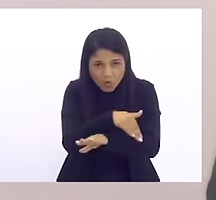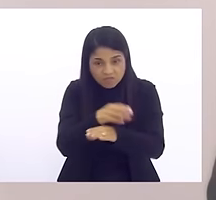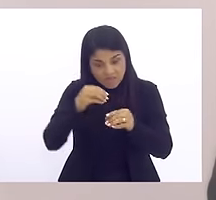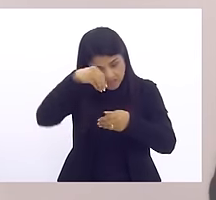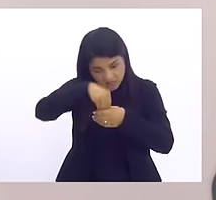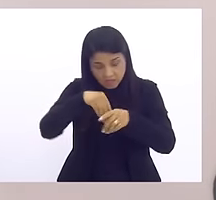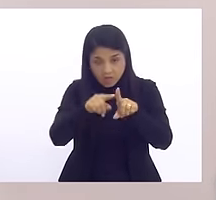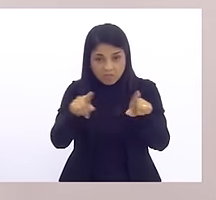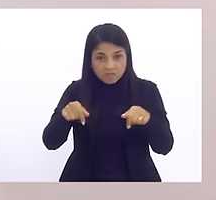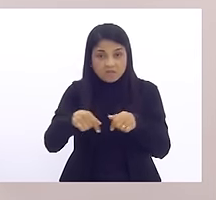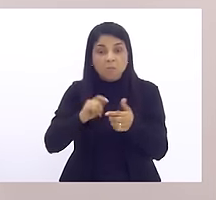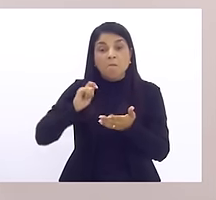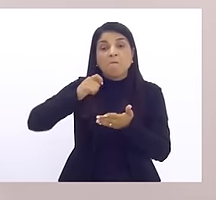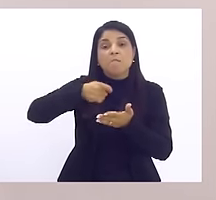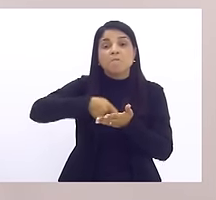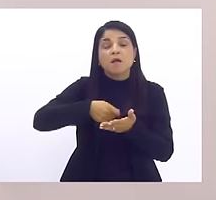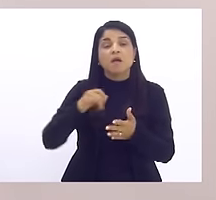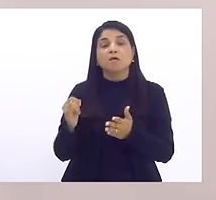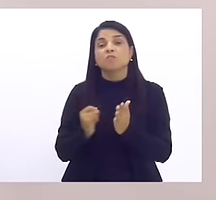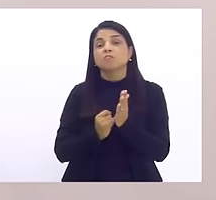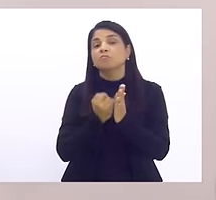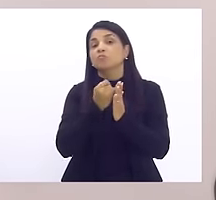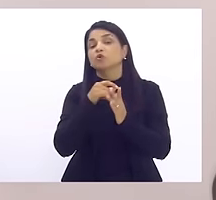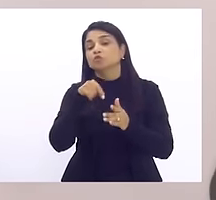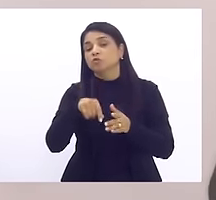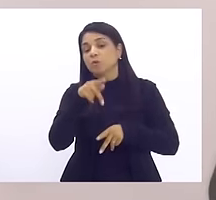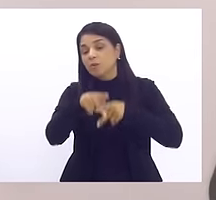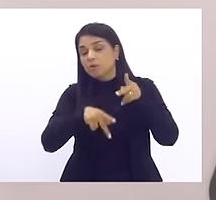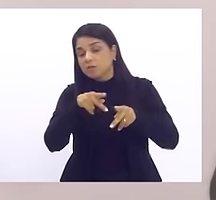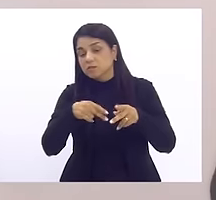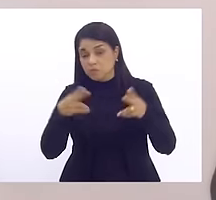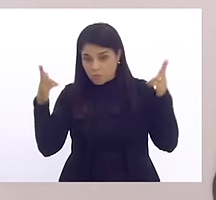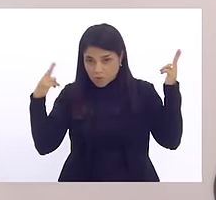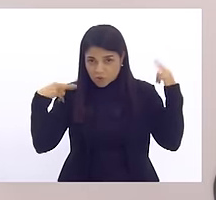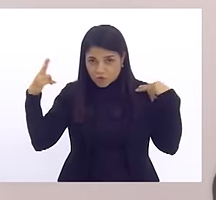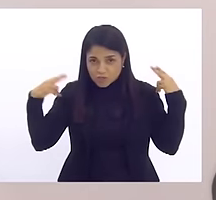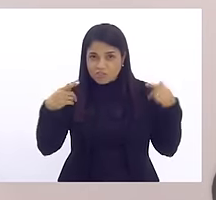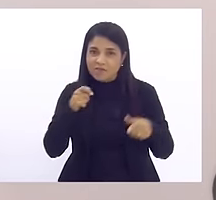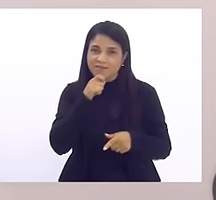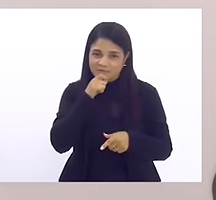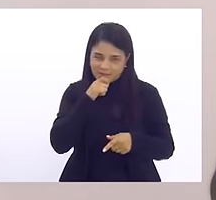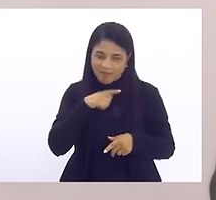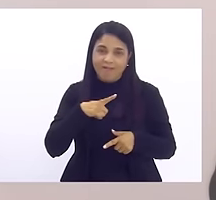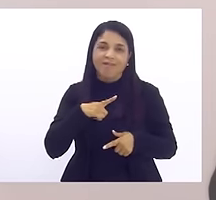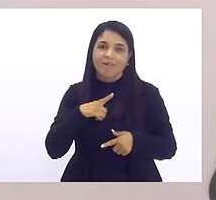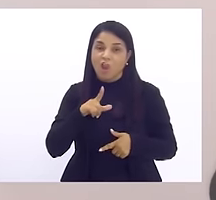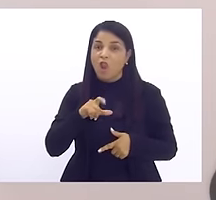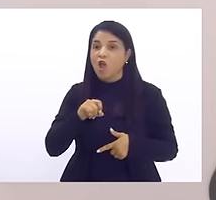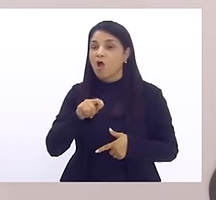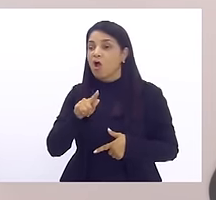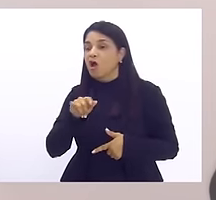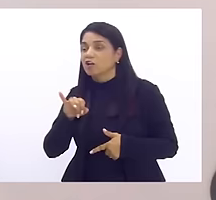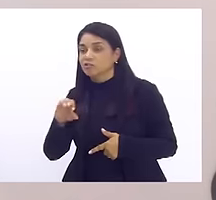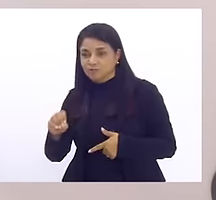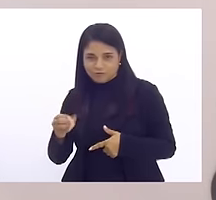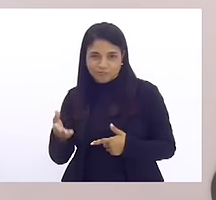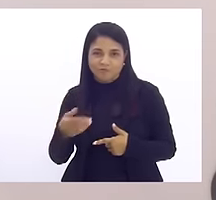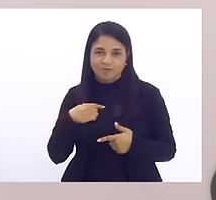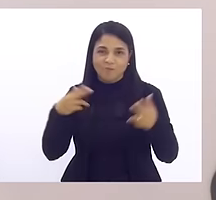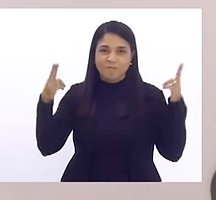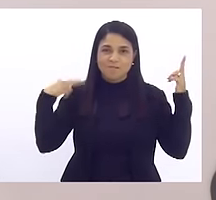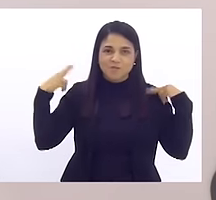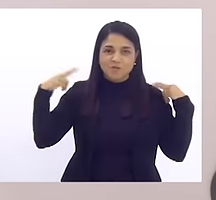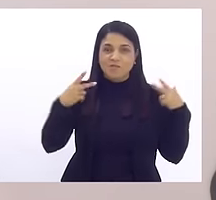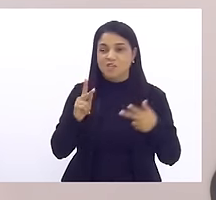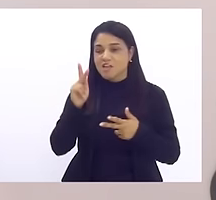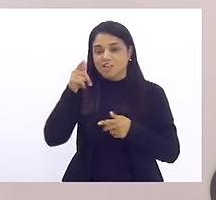ter um carro pago por nosso dinheiro pelo nosso imposto Tem motorista tem lógico Lógico é vida boa é motorista e gasolina